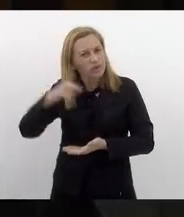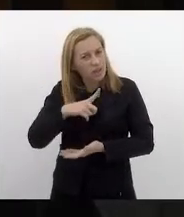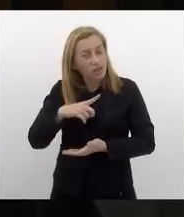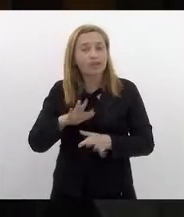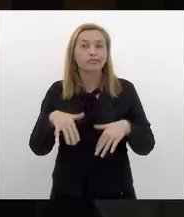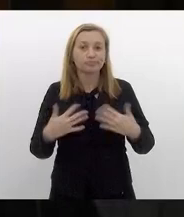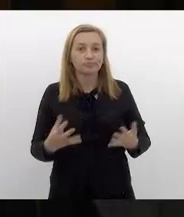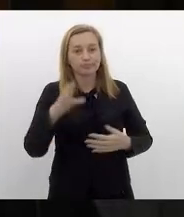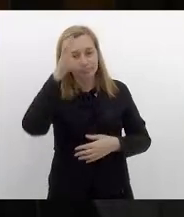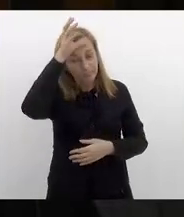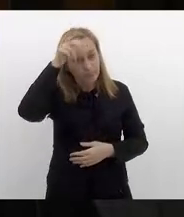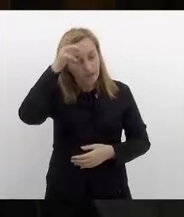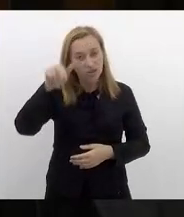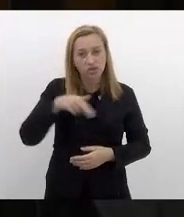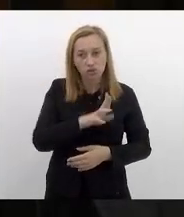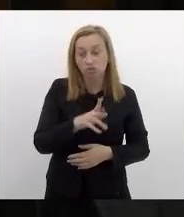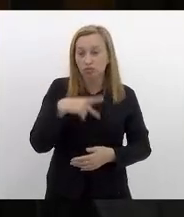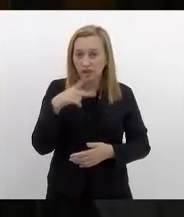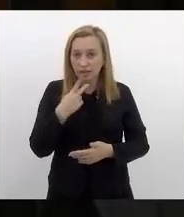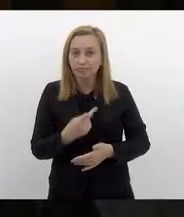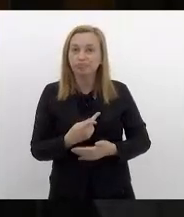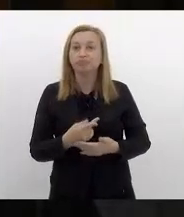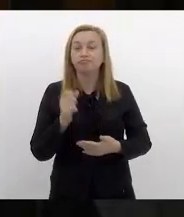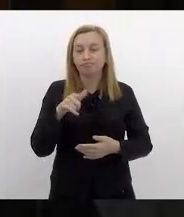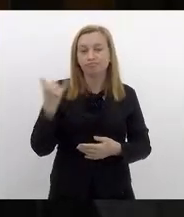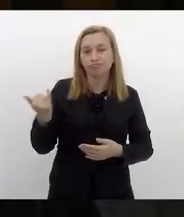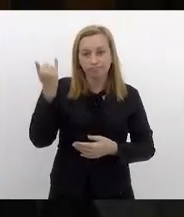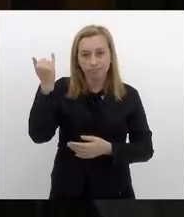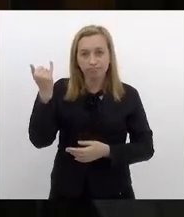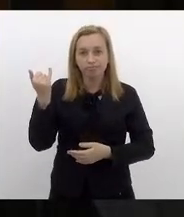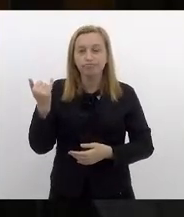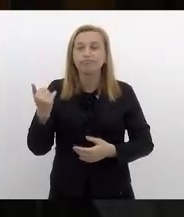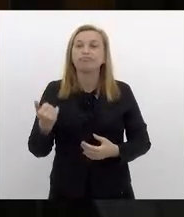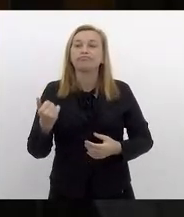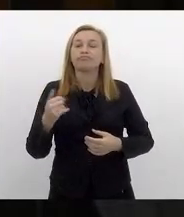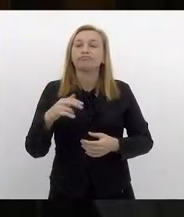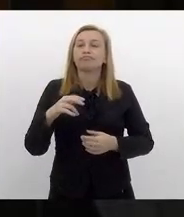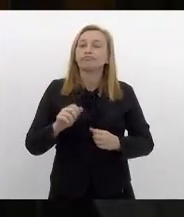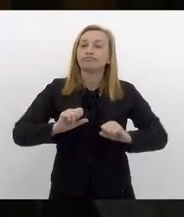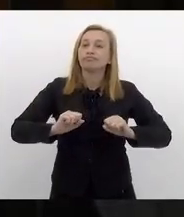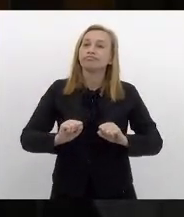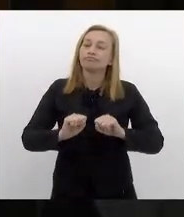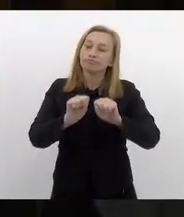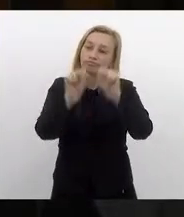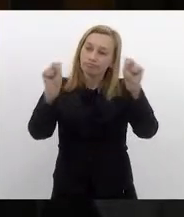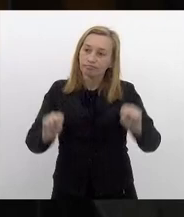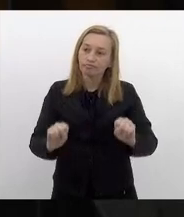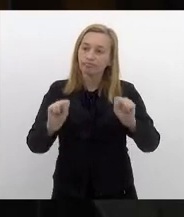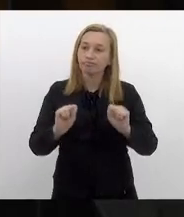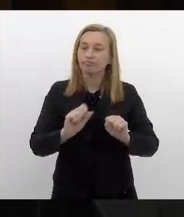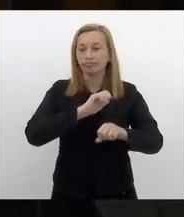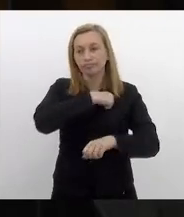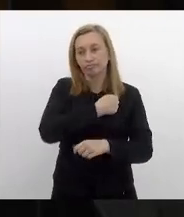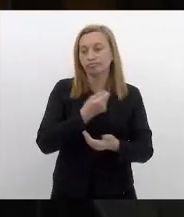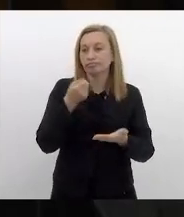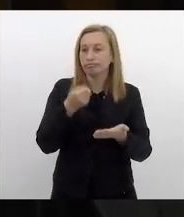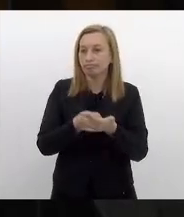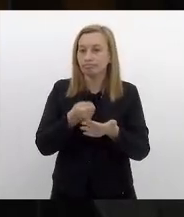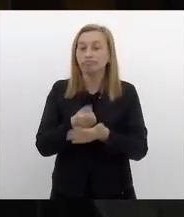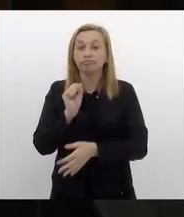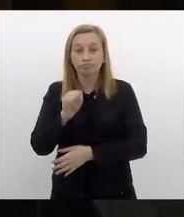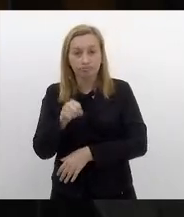uma coisa que tem que ser dita, que eu acho que é importante. O regime de recuperação fiscal faz exigências,